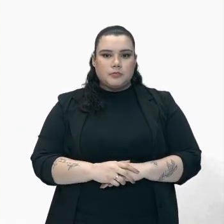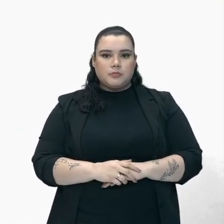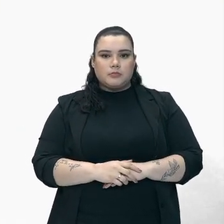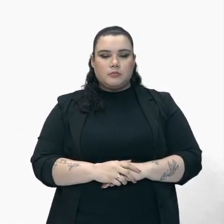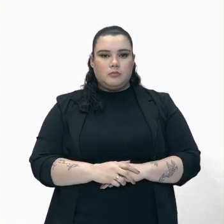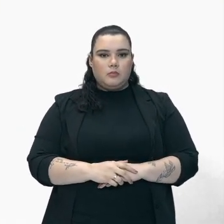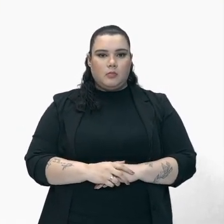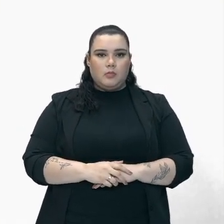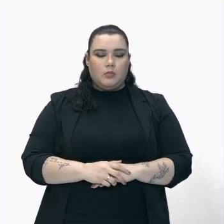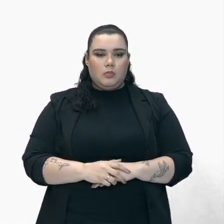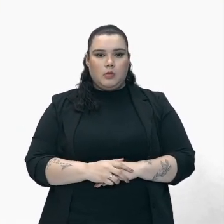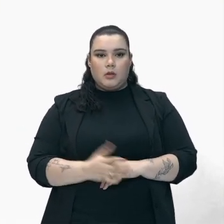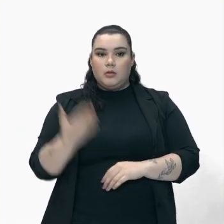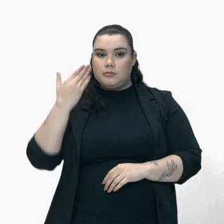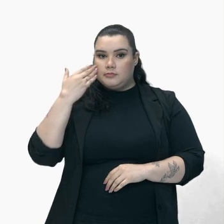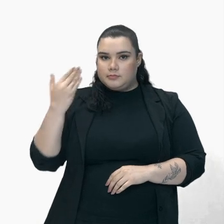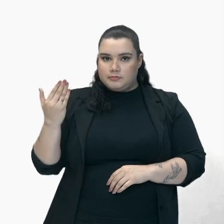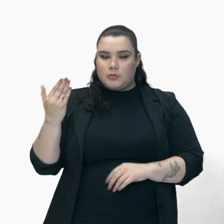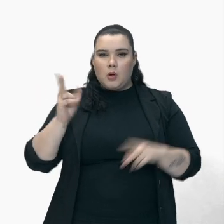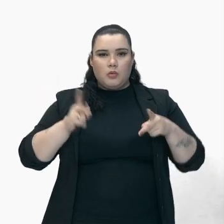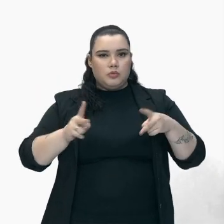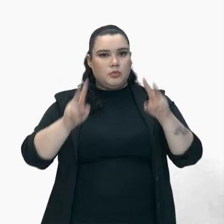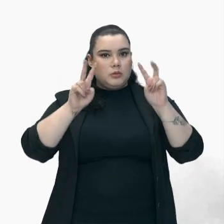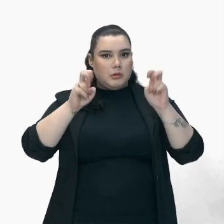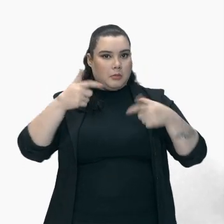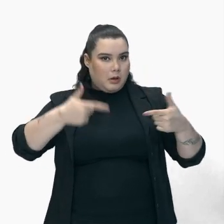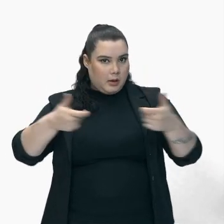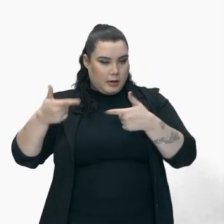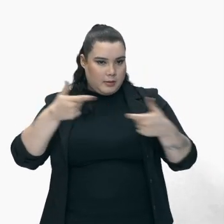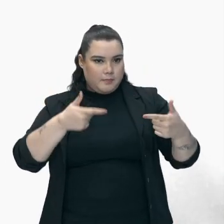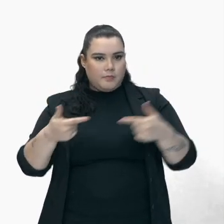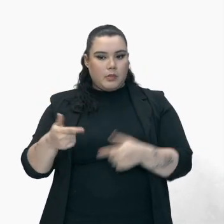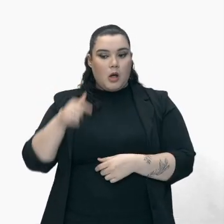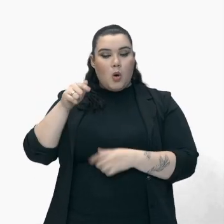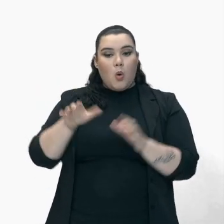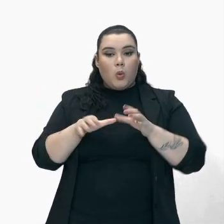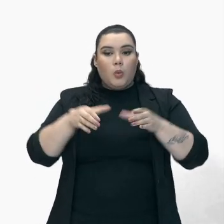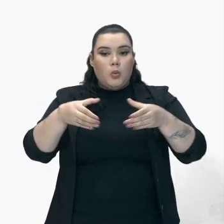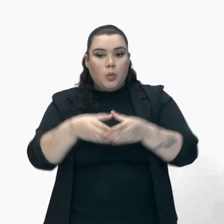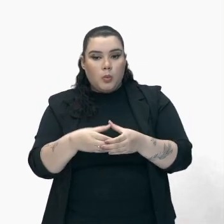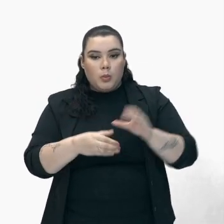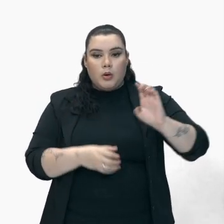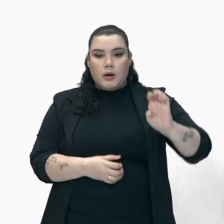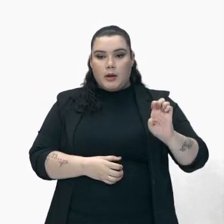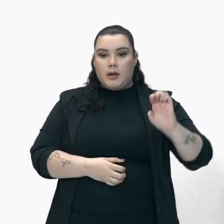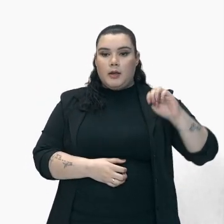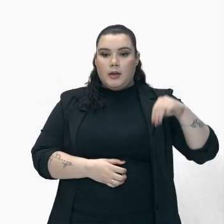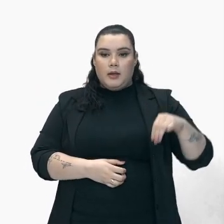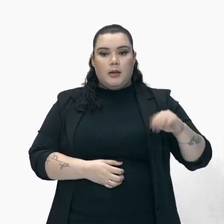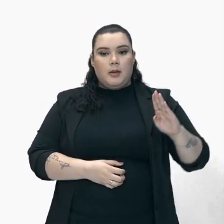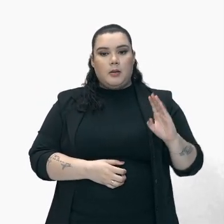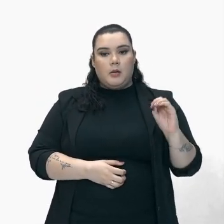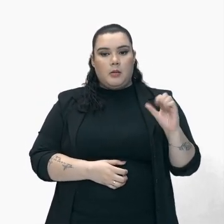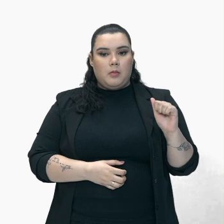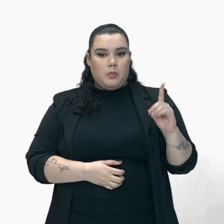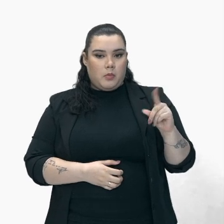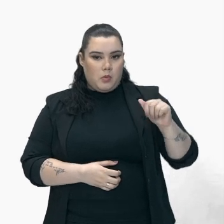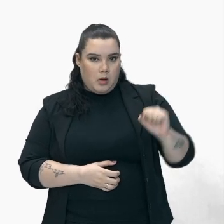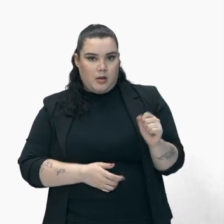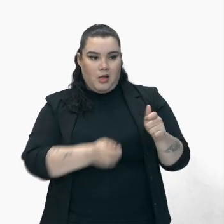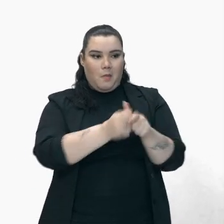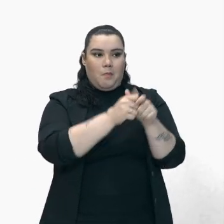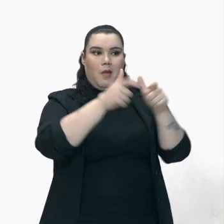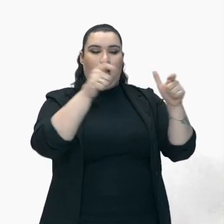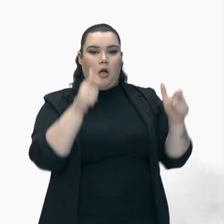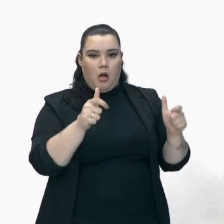Voltando A questão Dos emboabas Os emboabas Em maior número Foram vitoriosos E os paulistas Se retiraram Da região